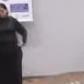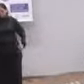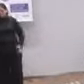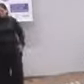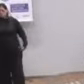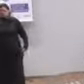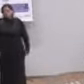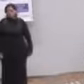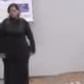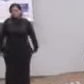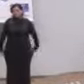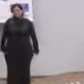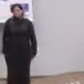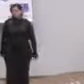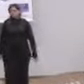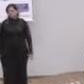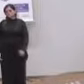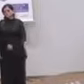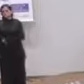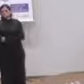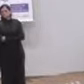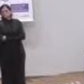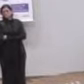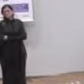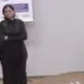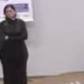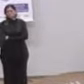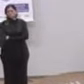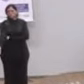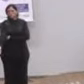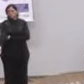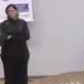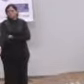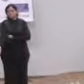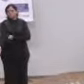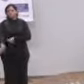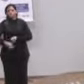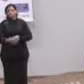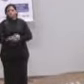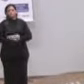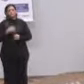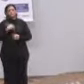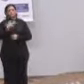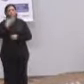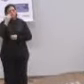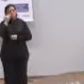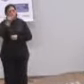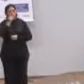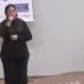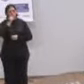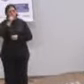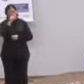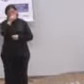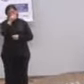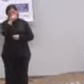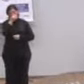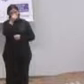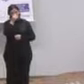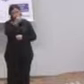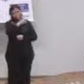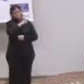poupar, inclusive considerando as questões nutricionais que foram colocadas aí. Aí eu queria saber, na verdade, assim, a experiência de vocês, né,